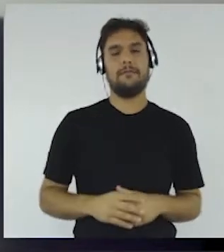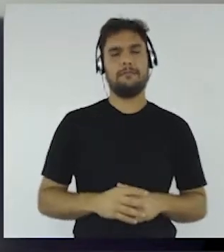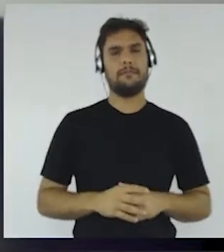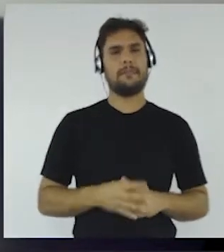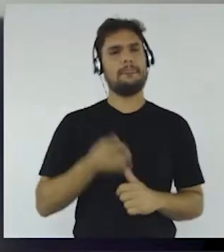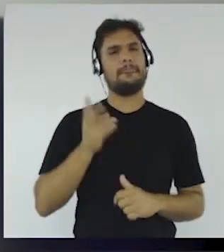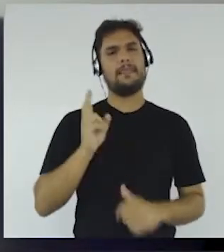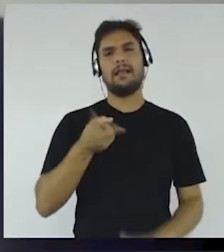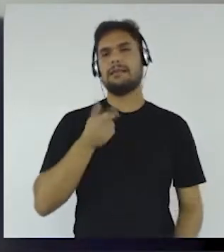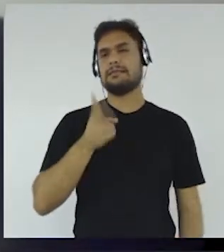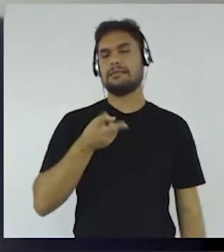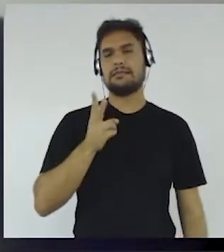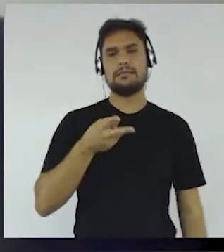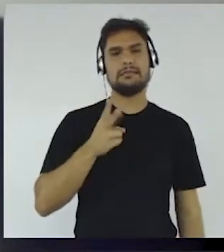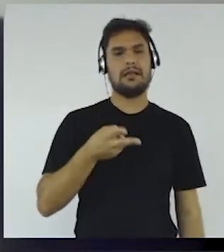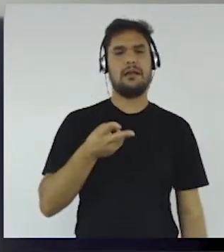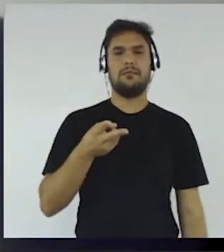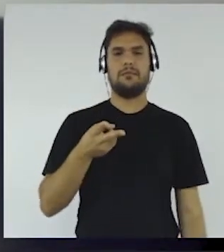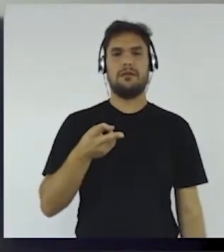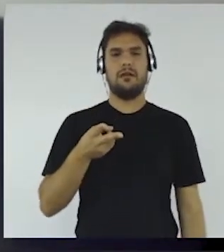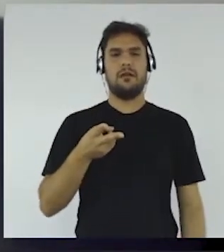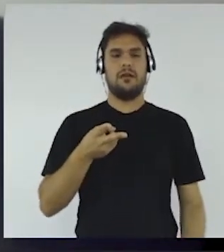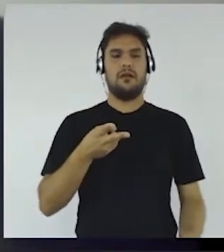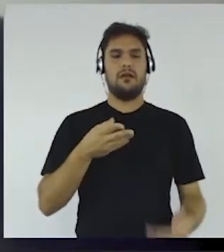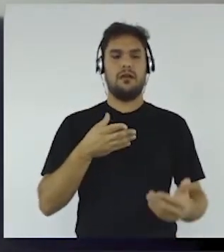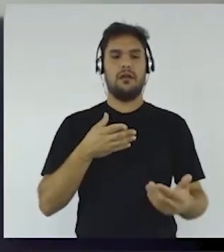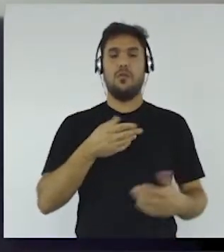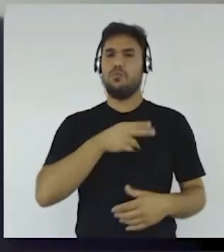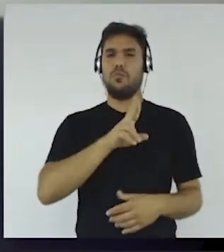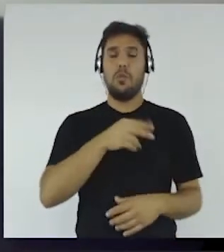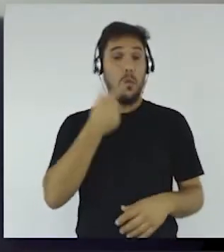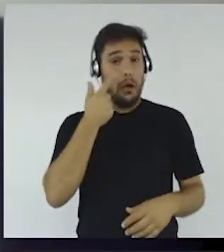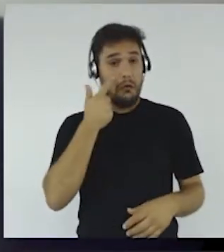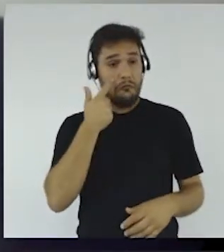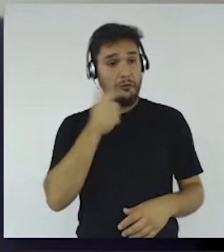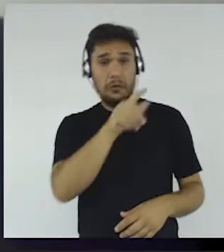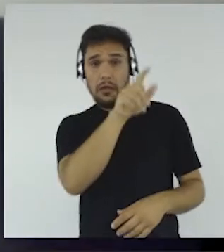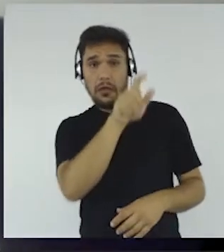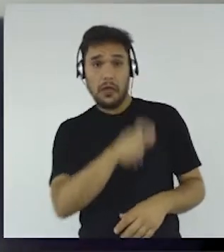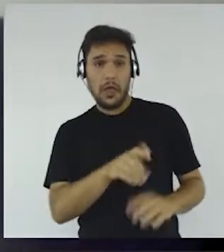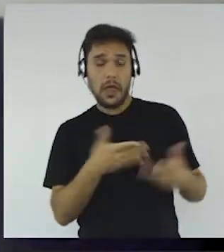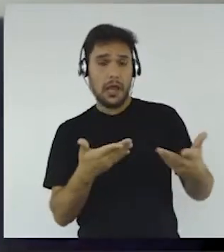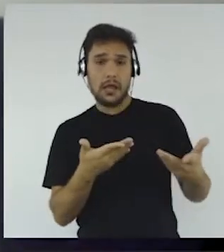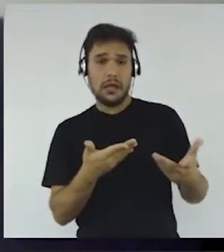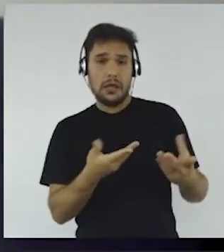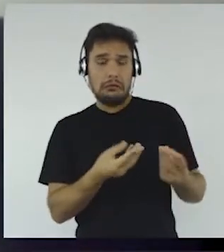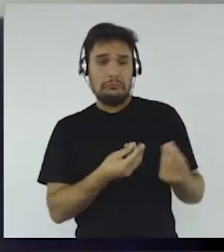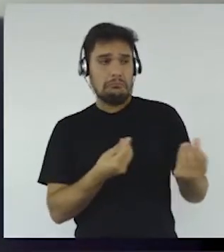extremamente cordato. Nunca vi o doutor Silvio